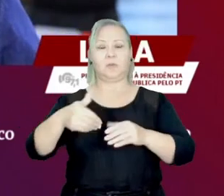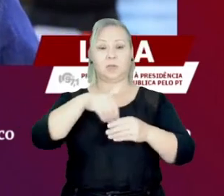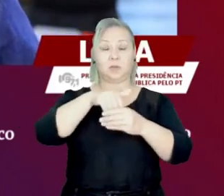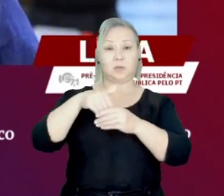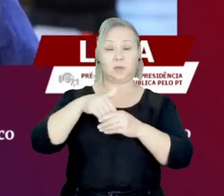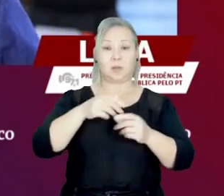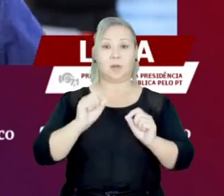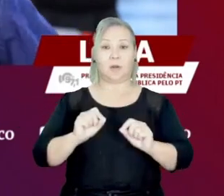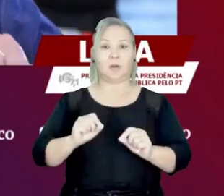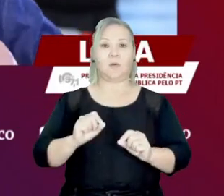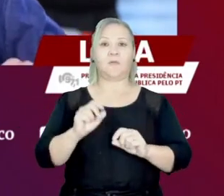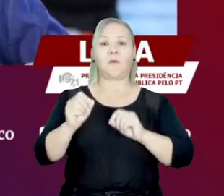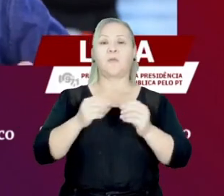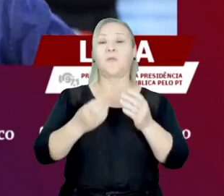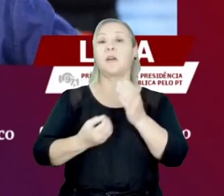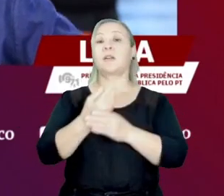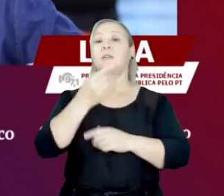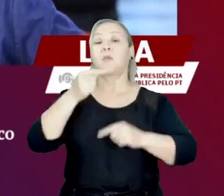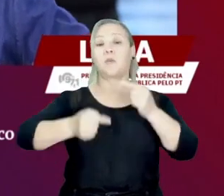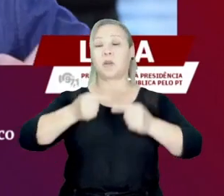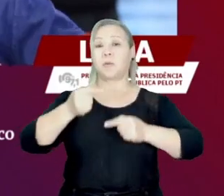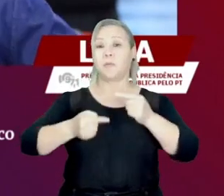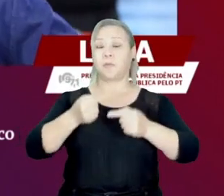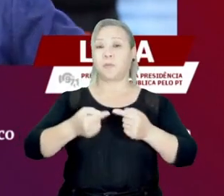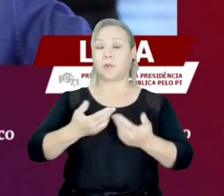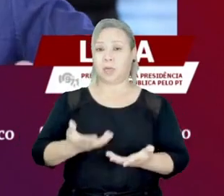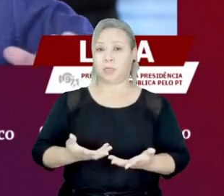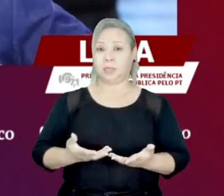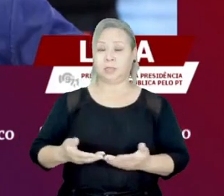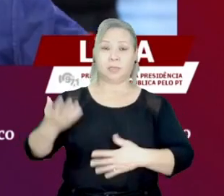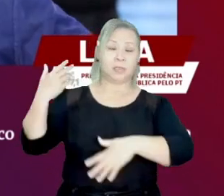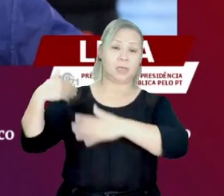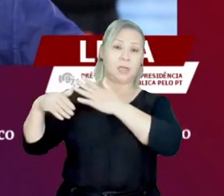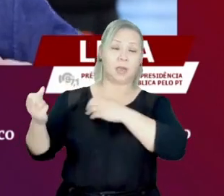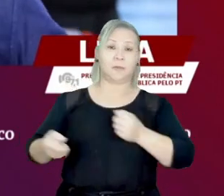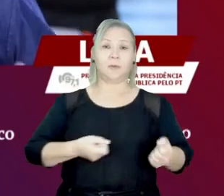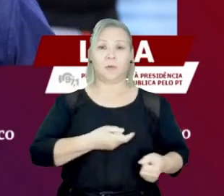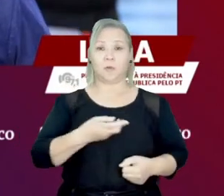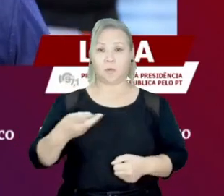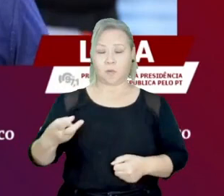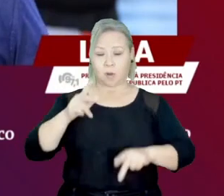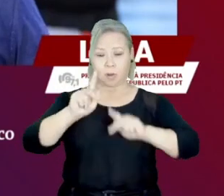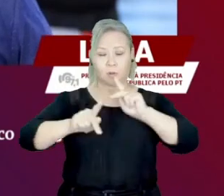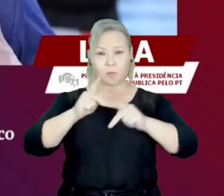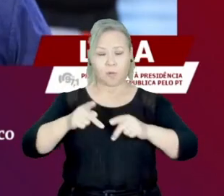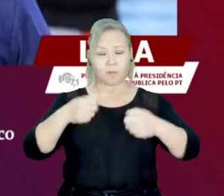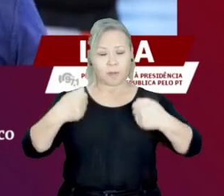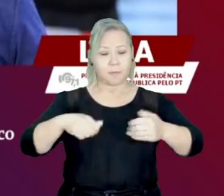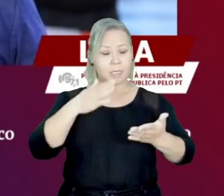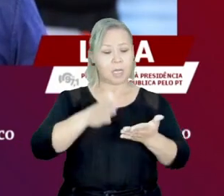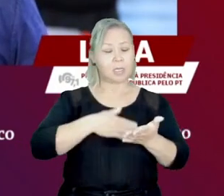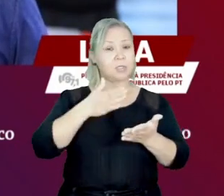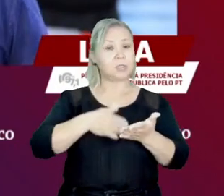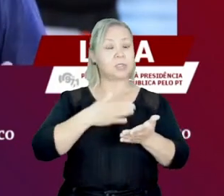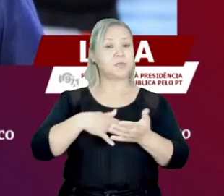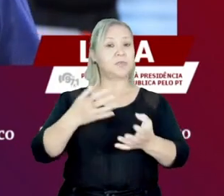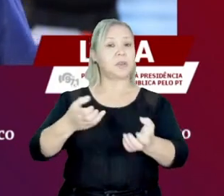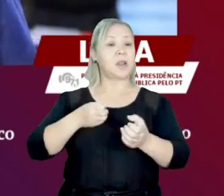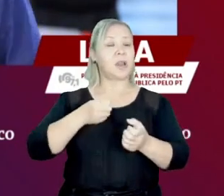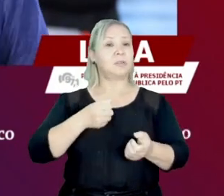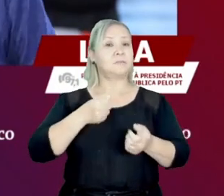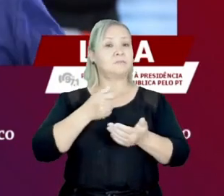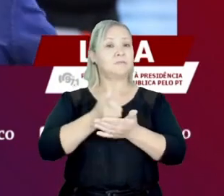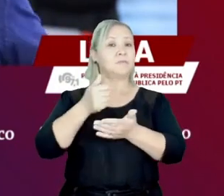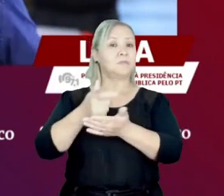armas. Enquanto o povo brasileiro está precisando de afeto, de carinho, de amor, ele está vendendo ódio, intriga. É esse país